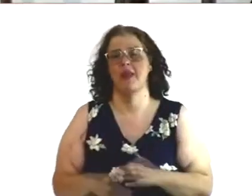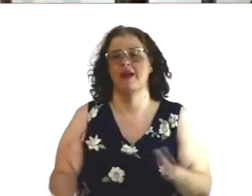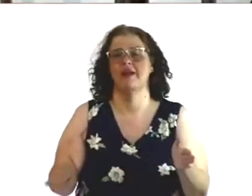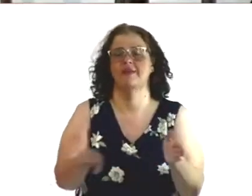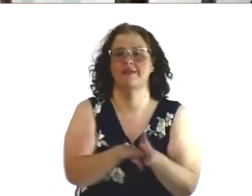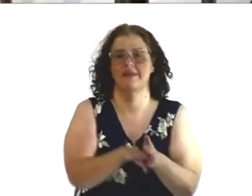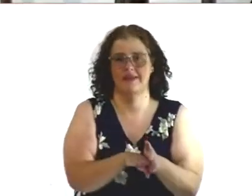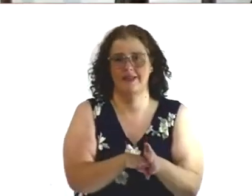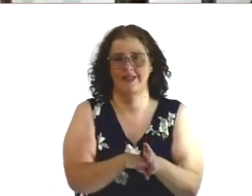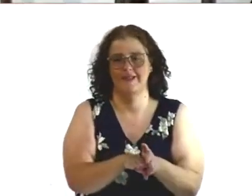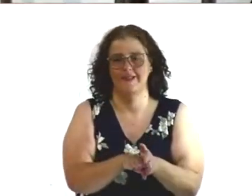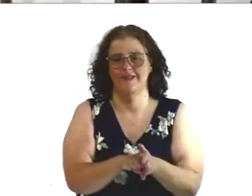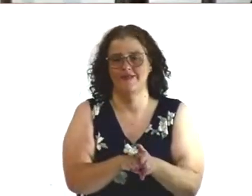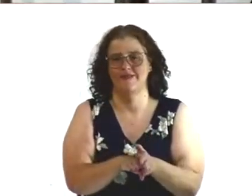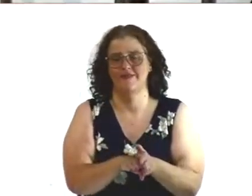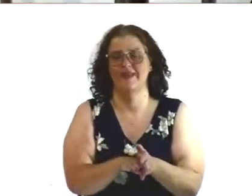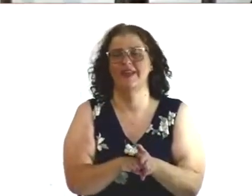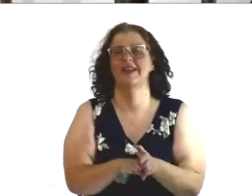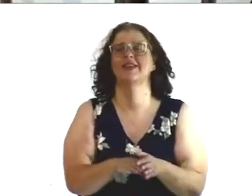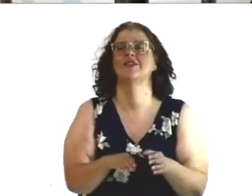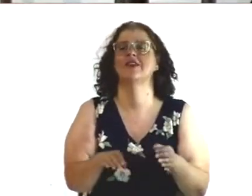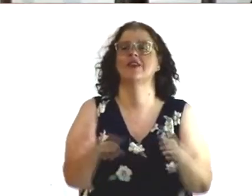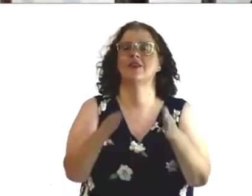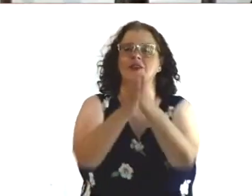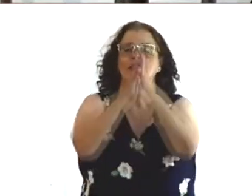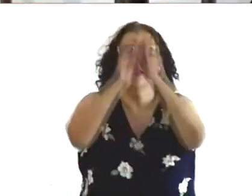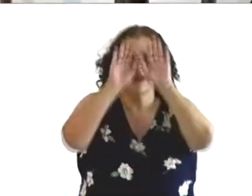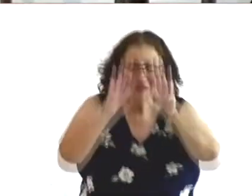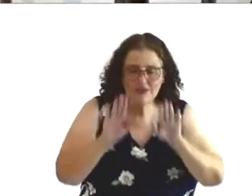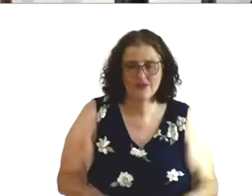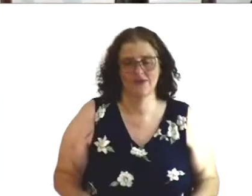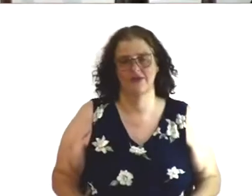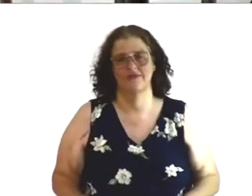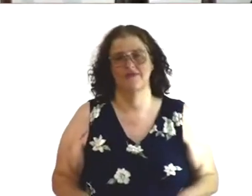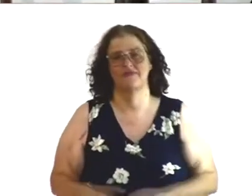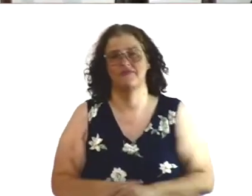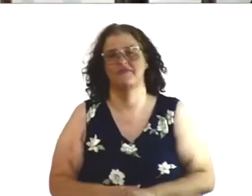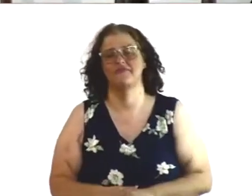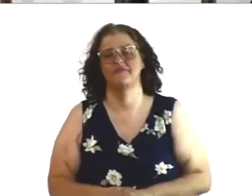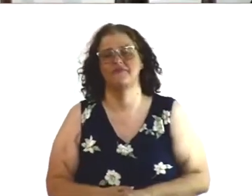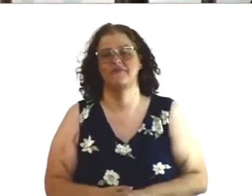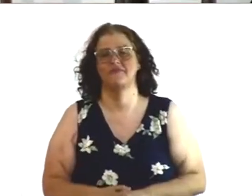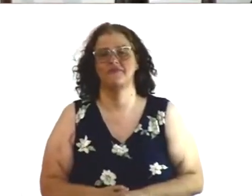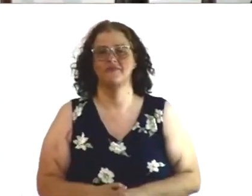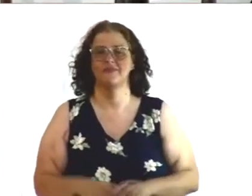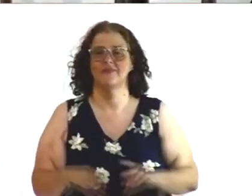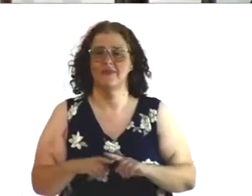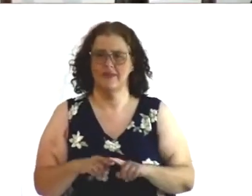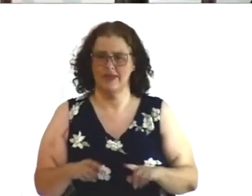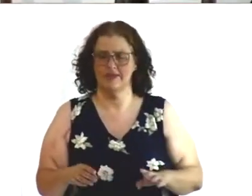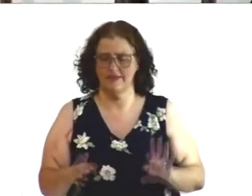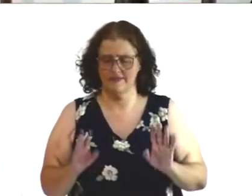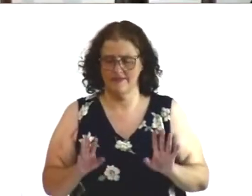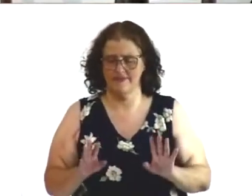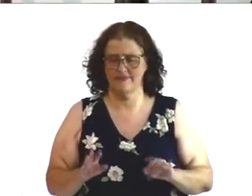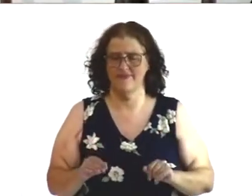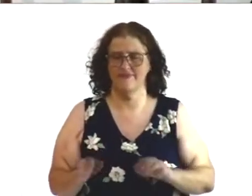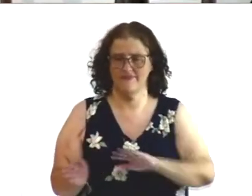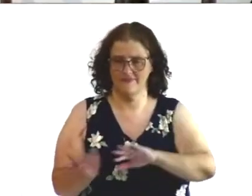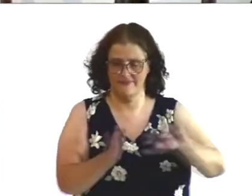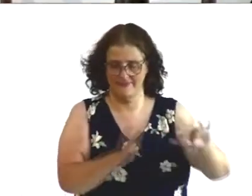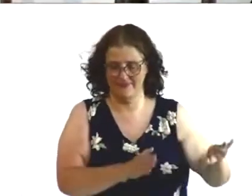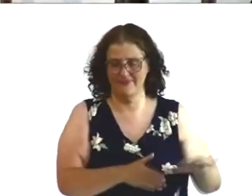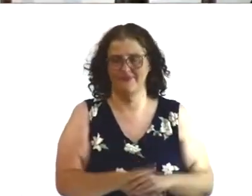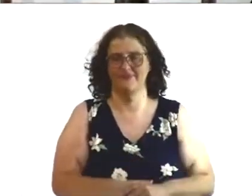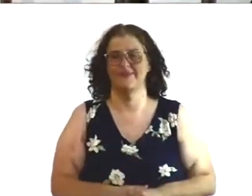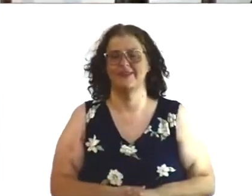chegam e o adoram. É uma das reações dos magos que nós veremos daqui a pouquinho. Mas vamos ver também a procura que não é para